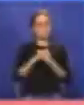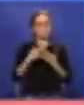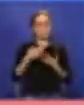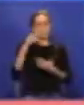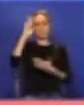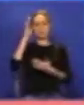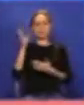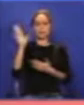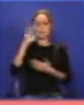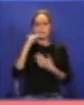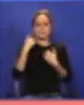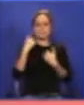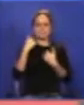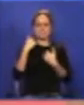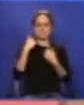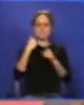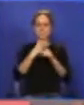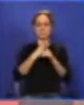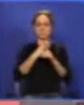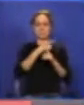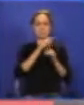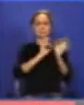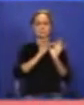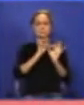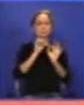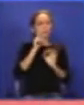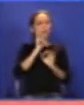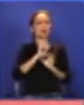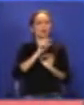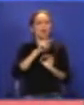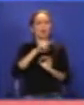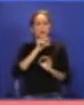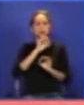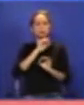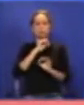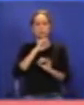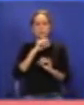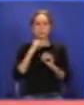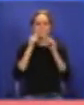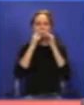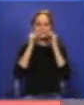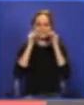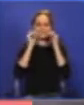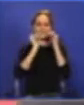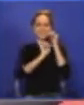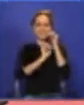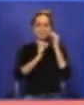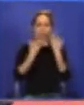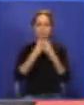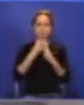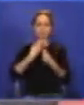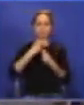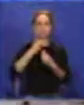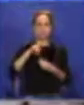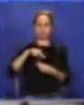Vamos agora saber mais sobre a outra parte do tratamento da Ana Sofia, a colocação do aparelho ortodôntico cerâmico com o Dr.